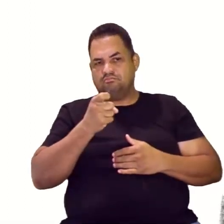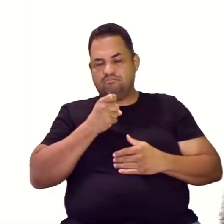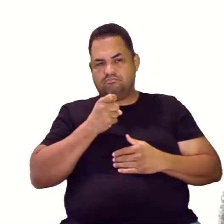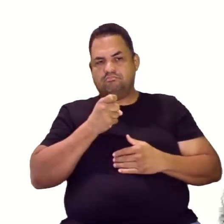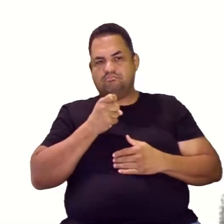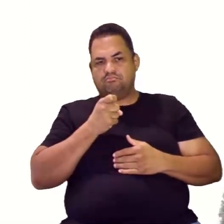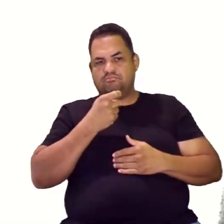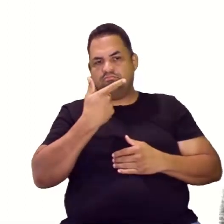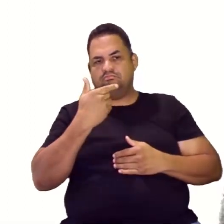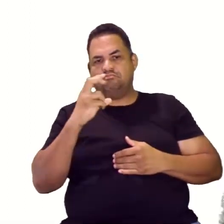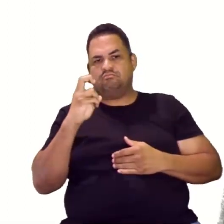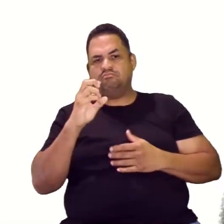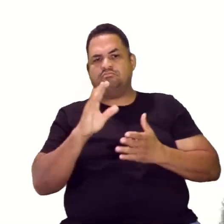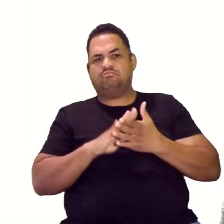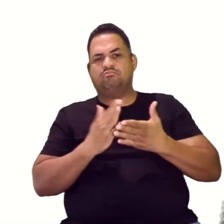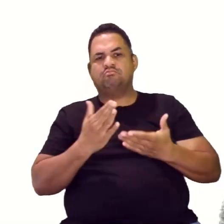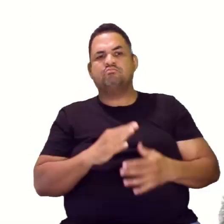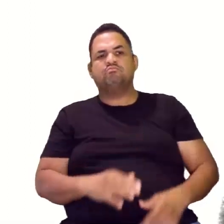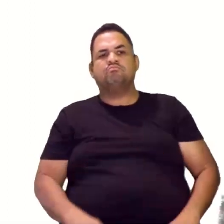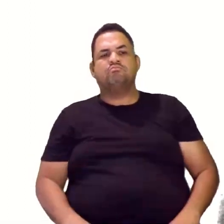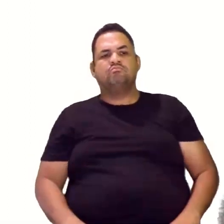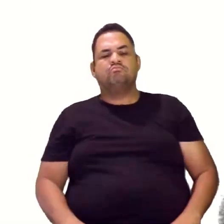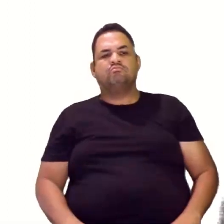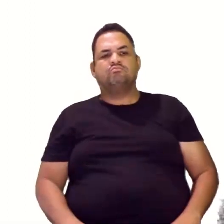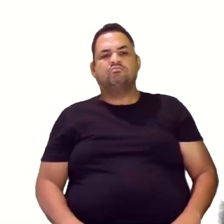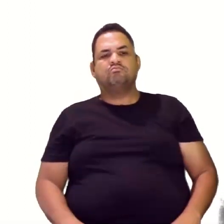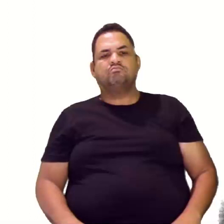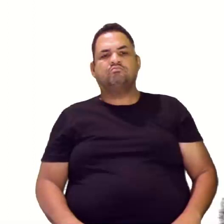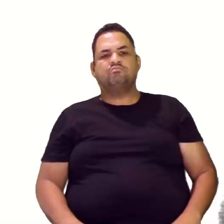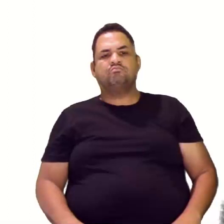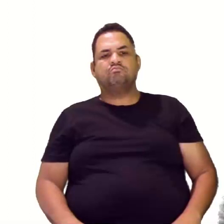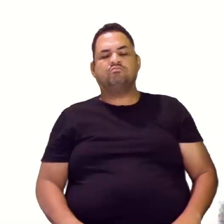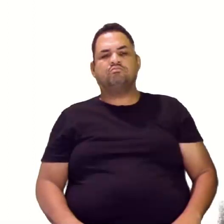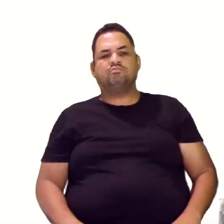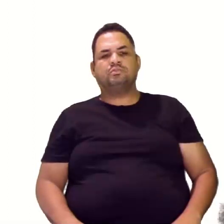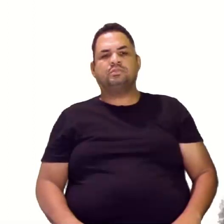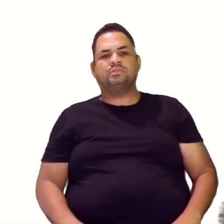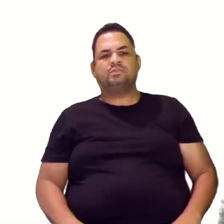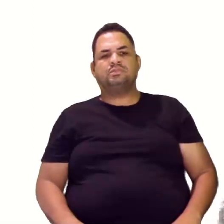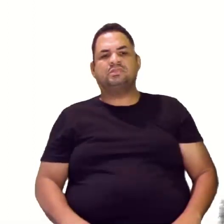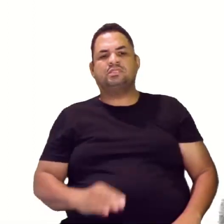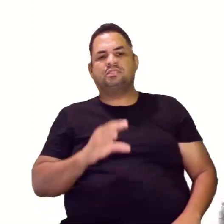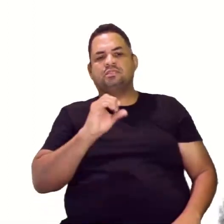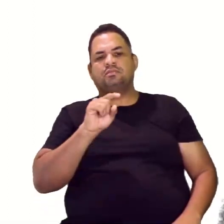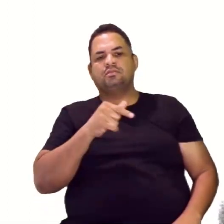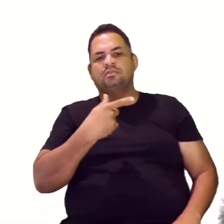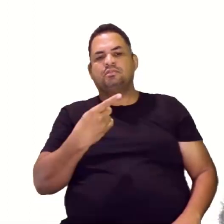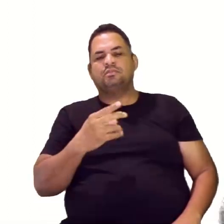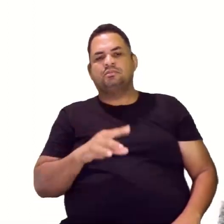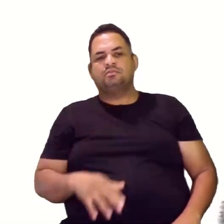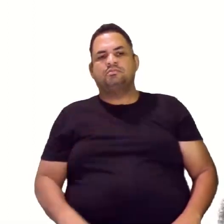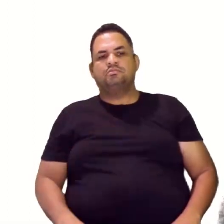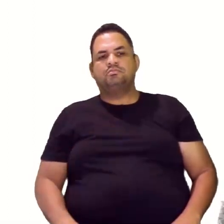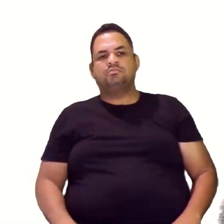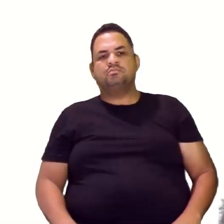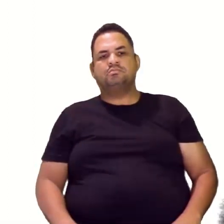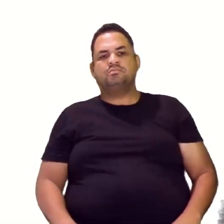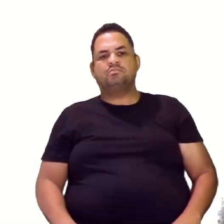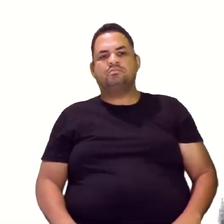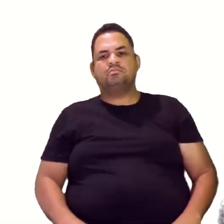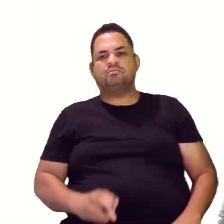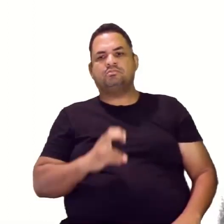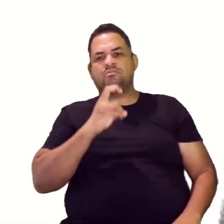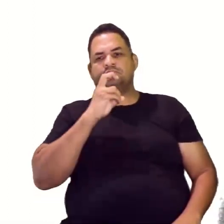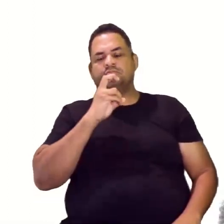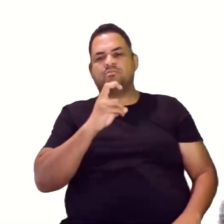No segundo, você já vai ver que vai ser 0,2 elevado a 1, menos negativo, um. Né? Isso. 1 negativo, que vai ser o mesmo que